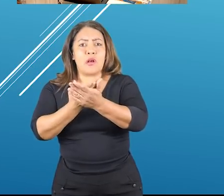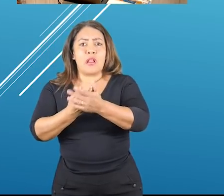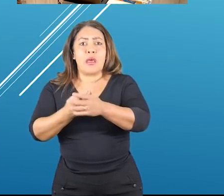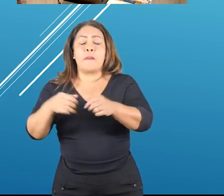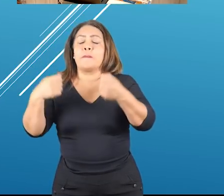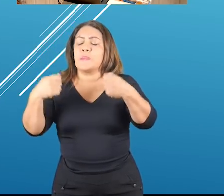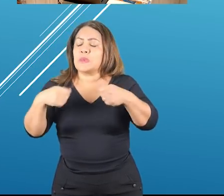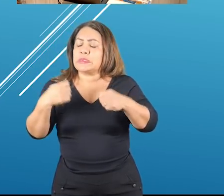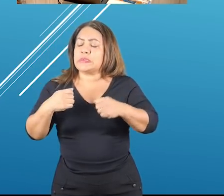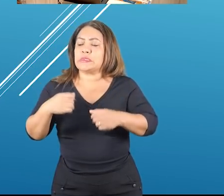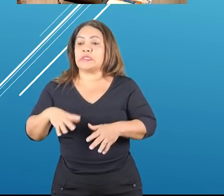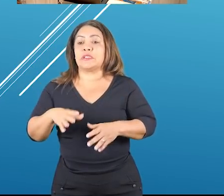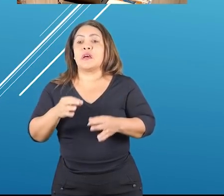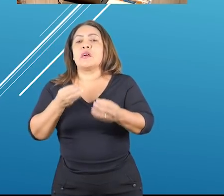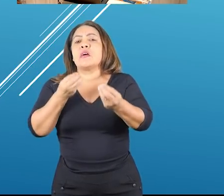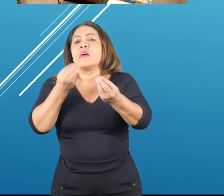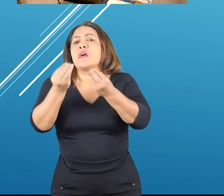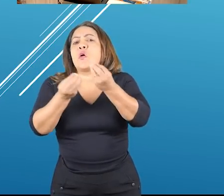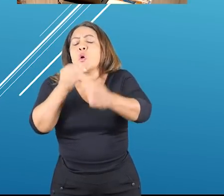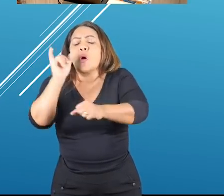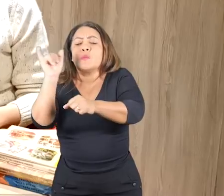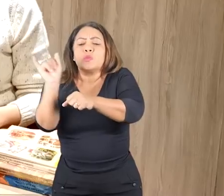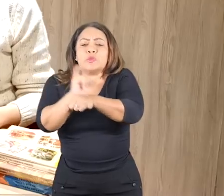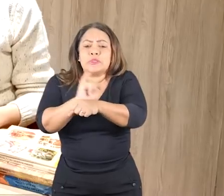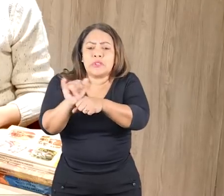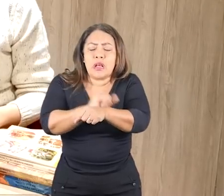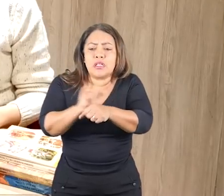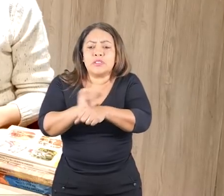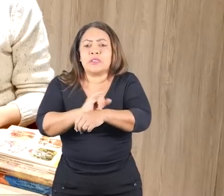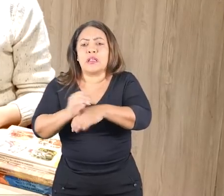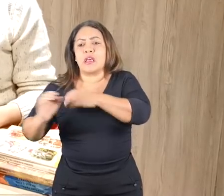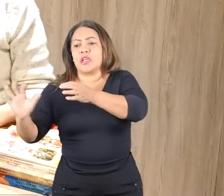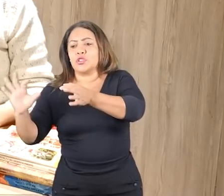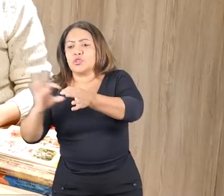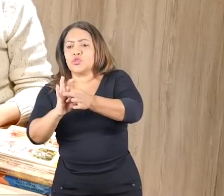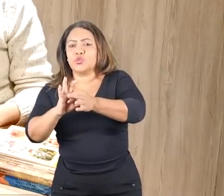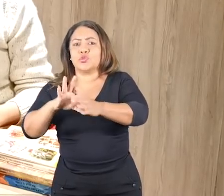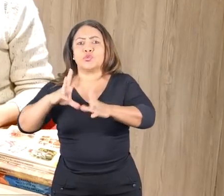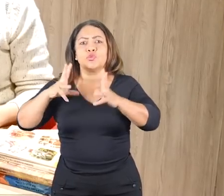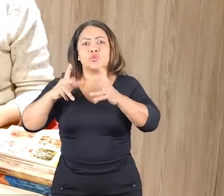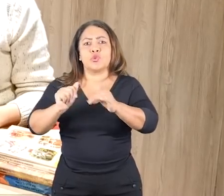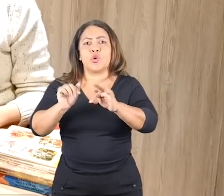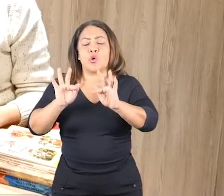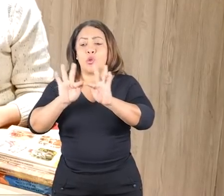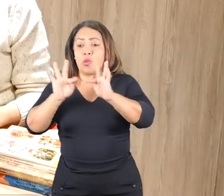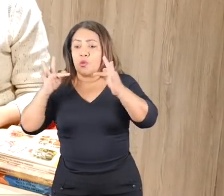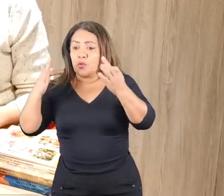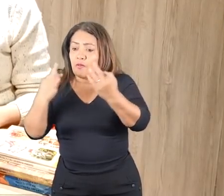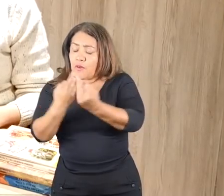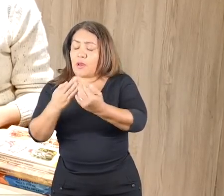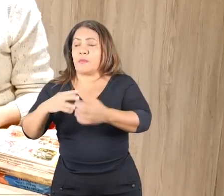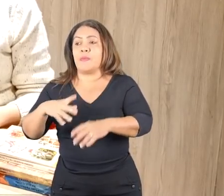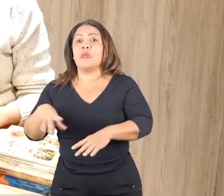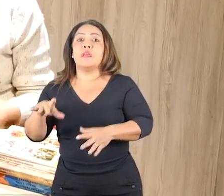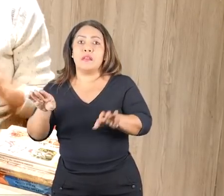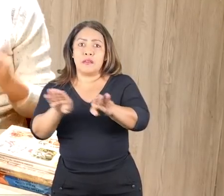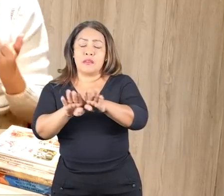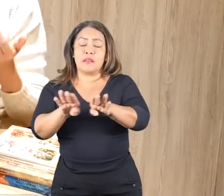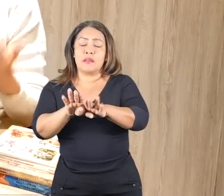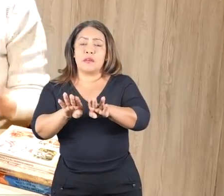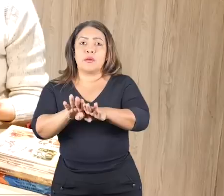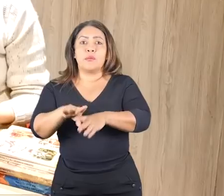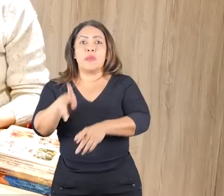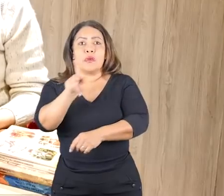criar maneiras de trabalhar conjuntamente a tarefa educativa de pais e de professores. Então,